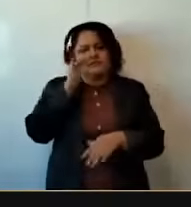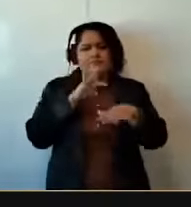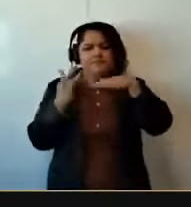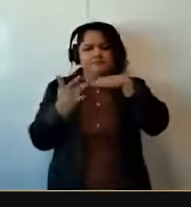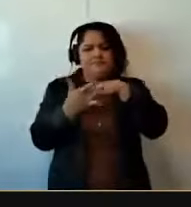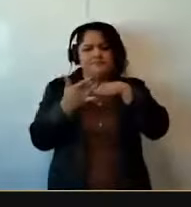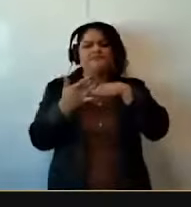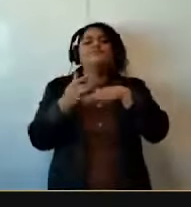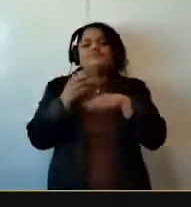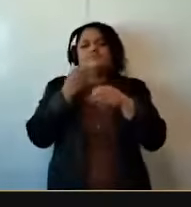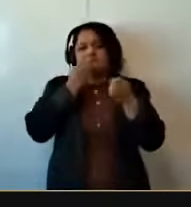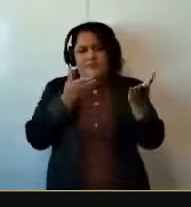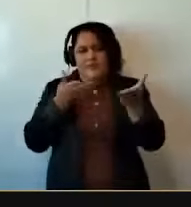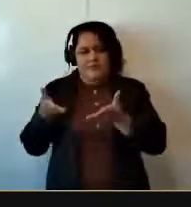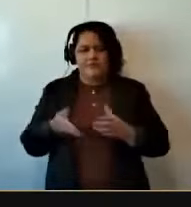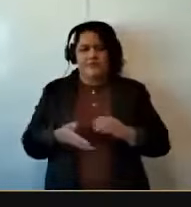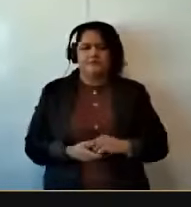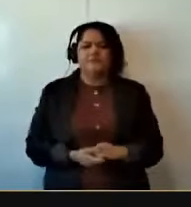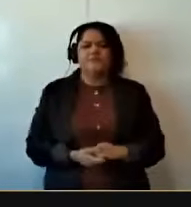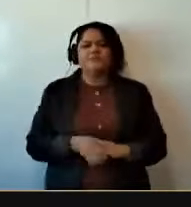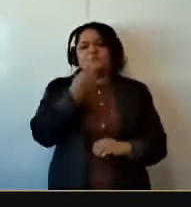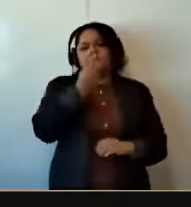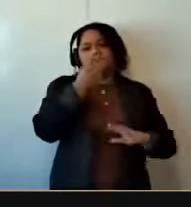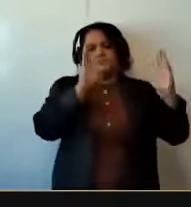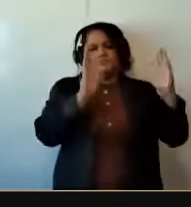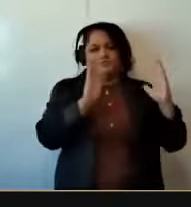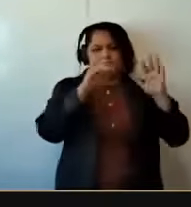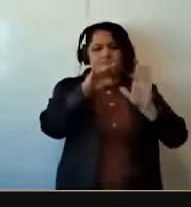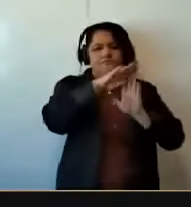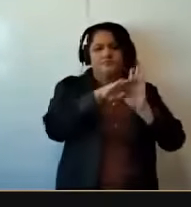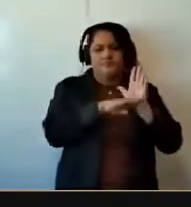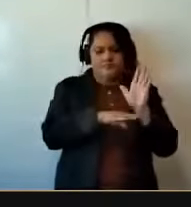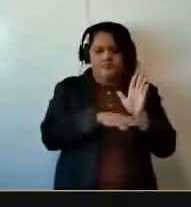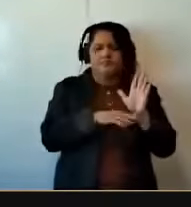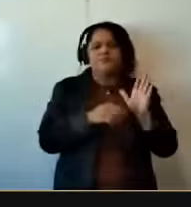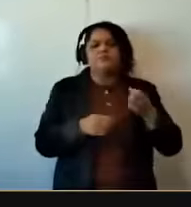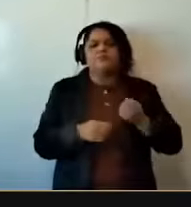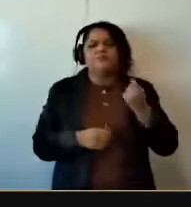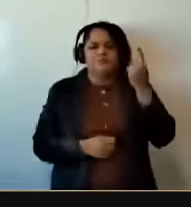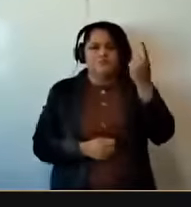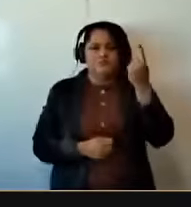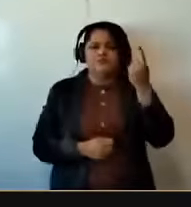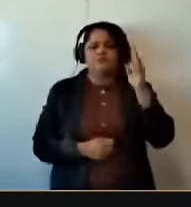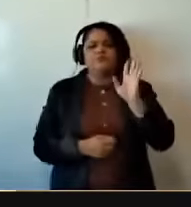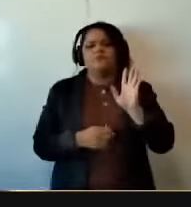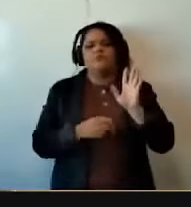Ordem do dia, primeira parte, item 1, projeto de lei